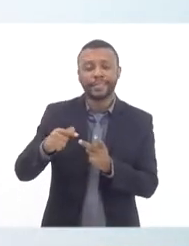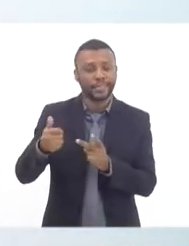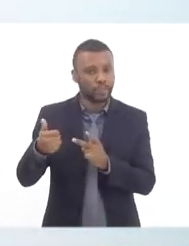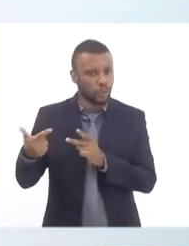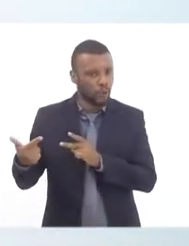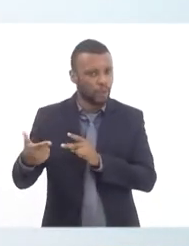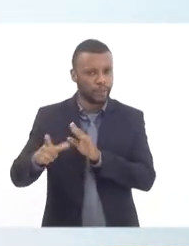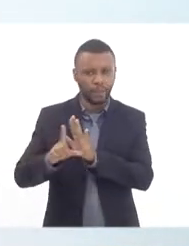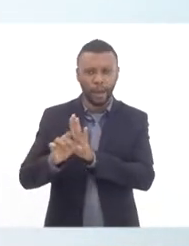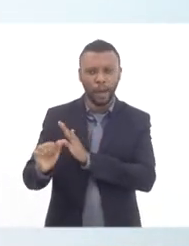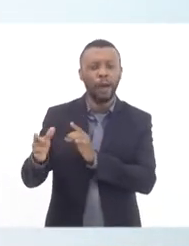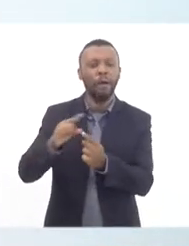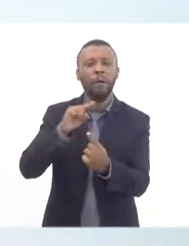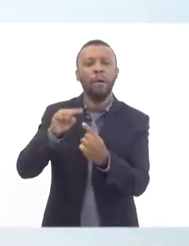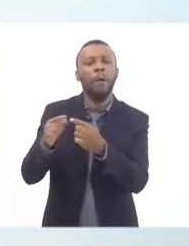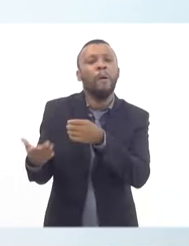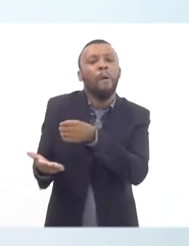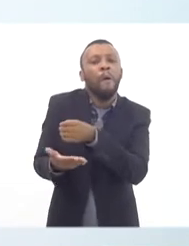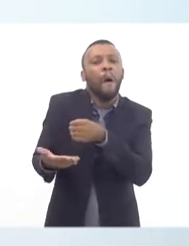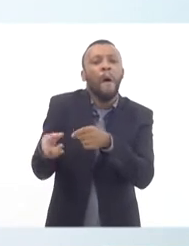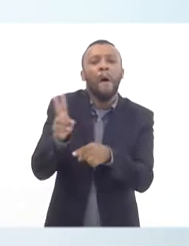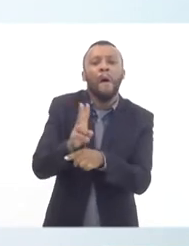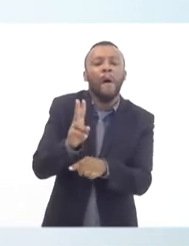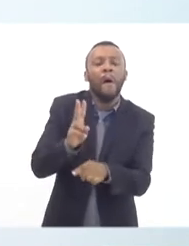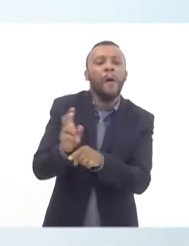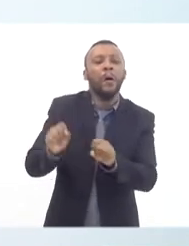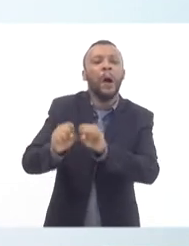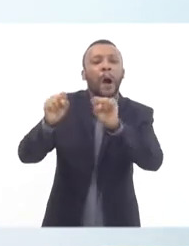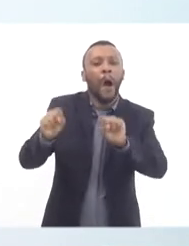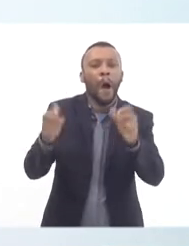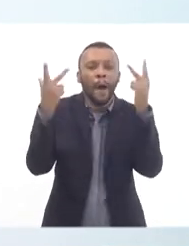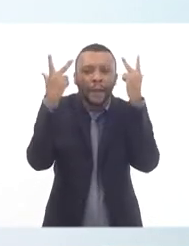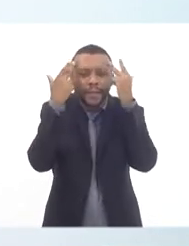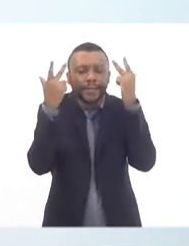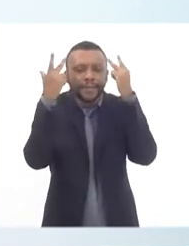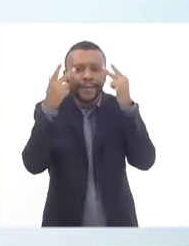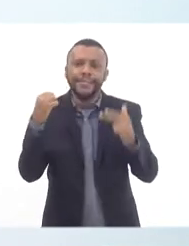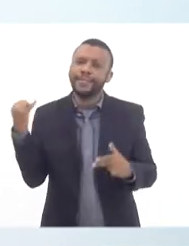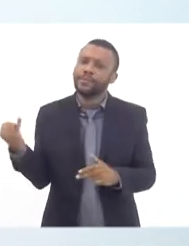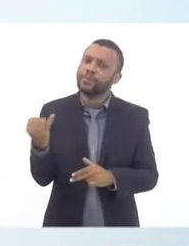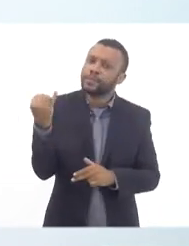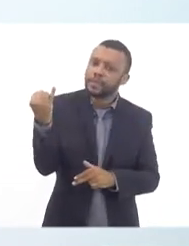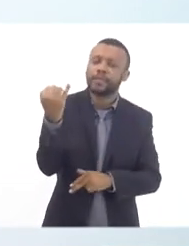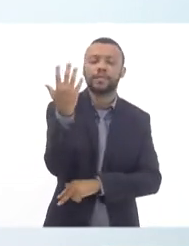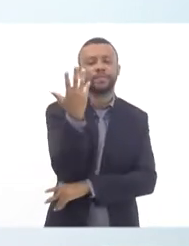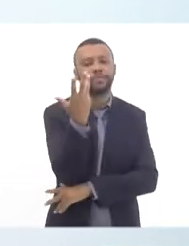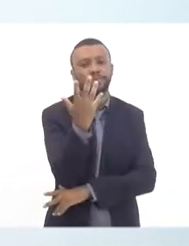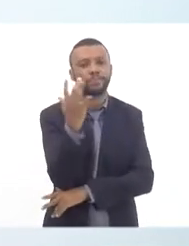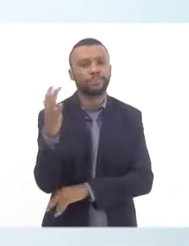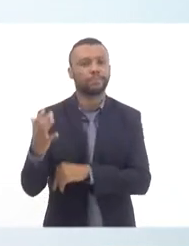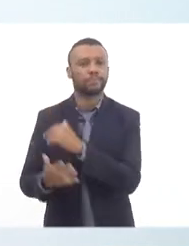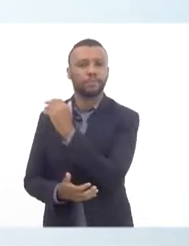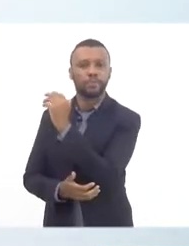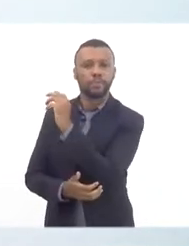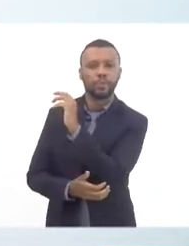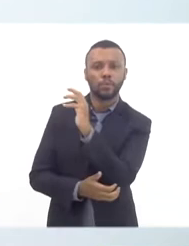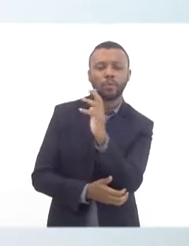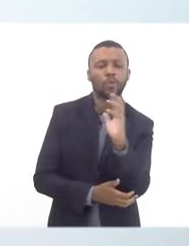objetivo básico da preservação de ecossistemas naturais de grande relevância ecológica e beleza